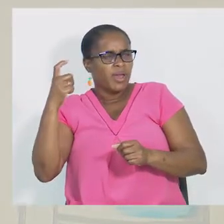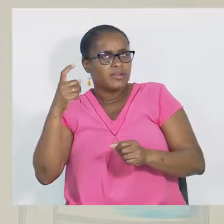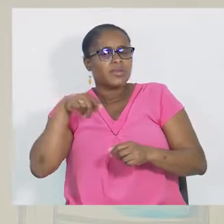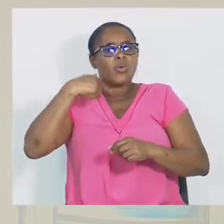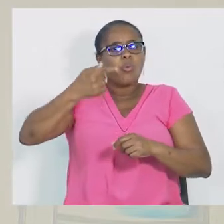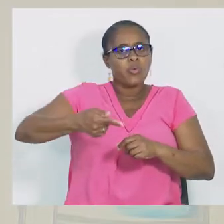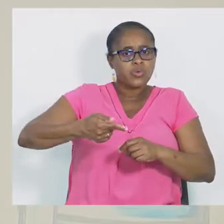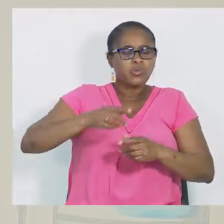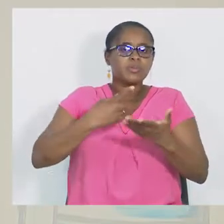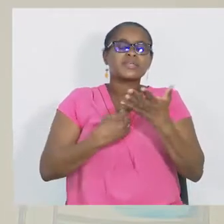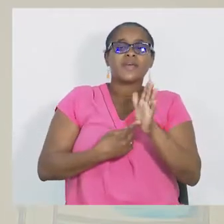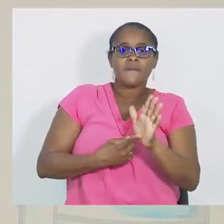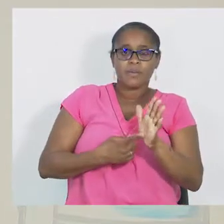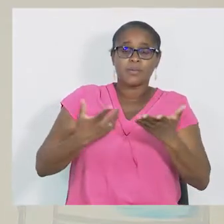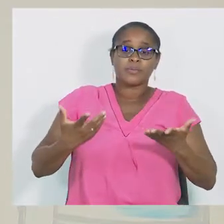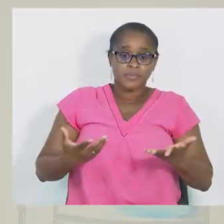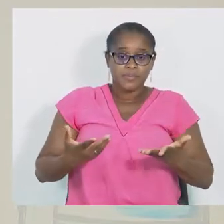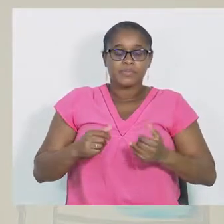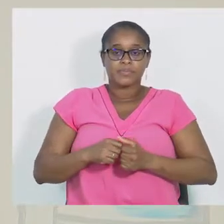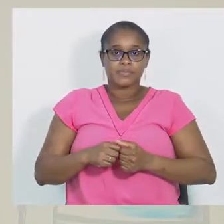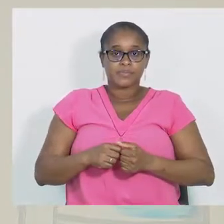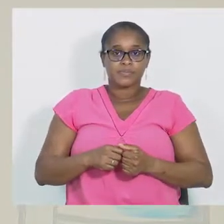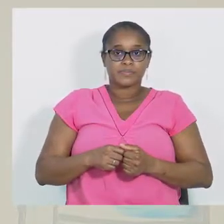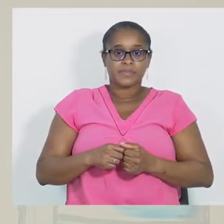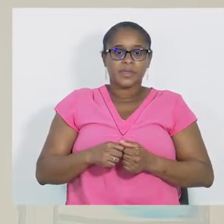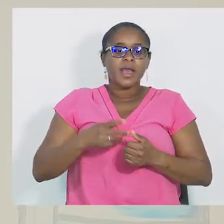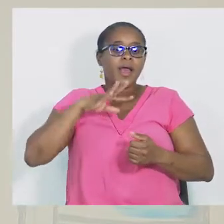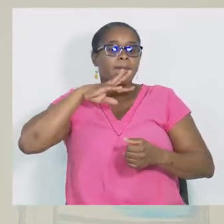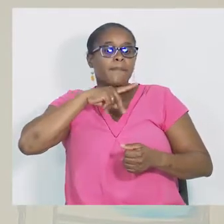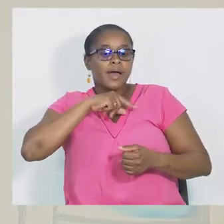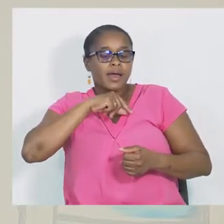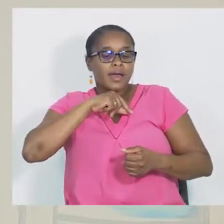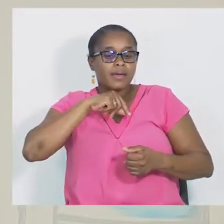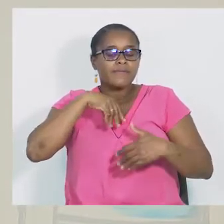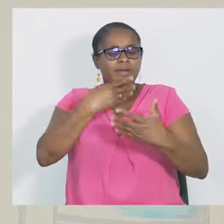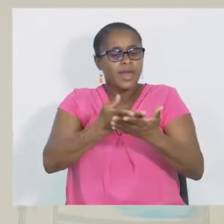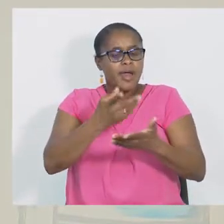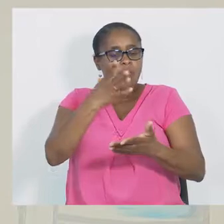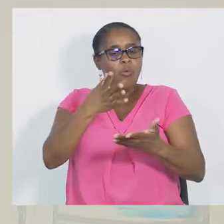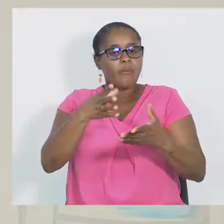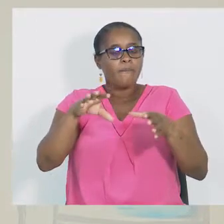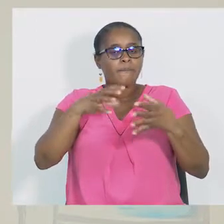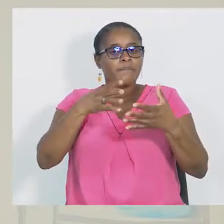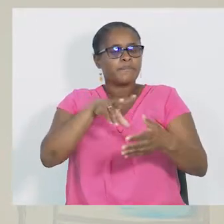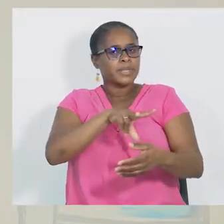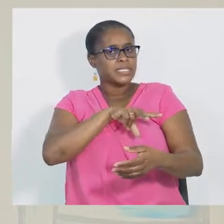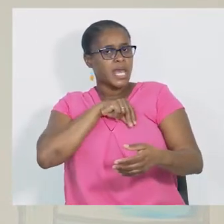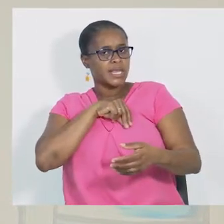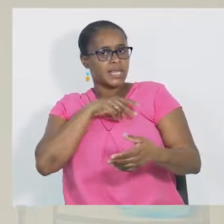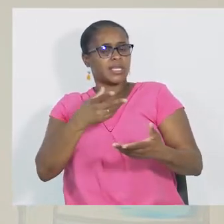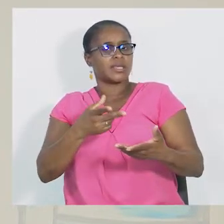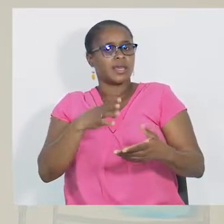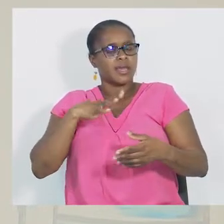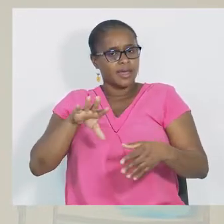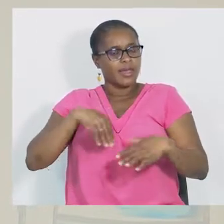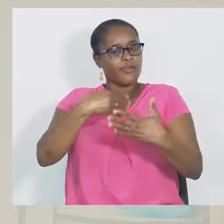Já te aconteceu isto? Está a nos perguntar. Já te aconteceu isto? Sim, já me